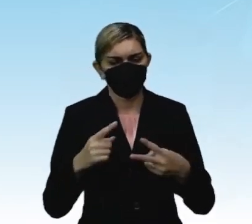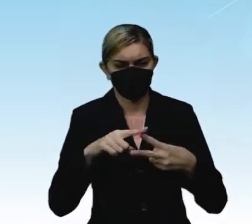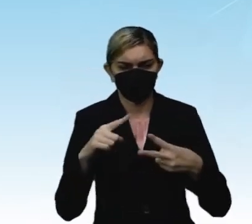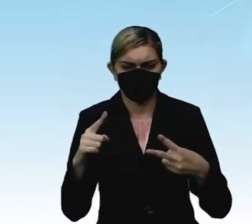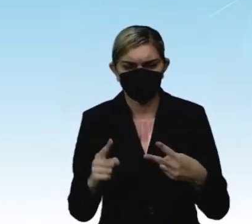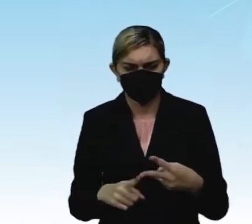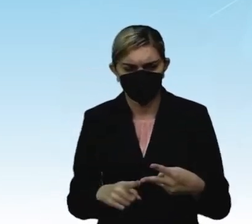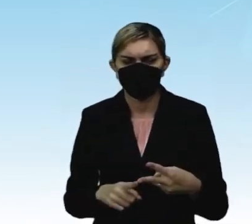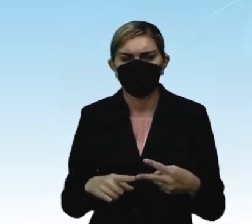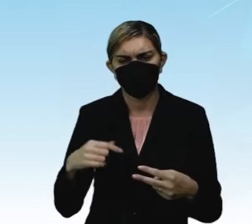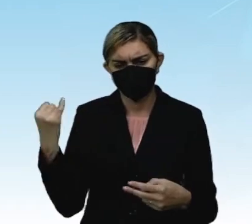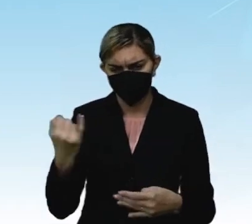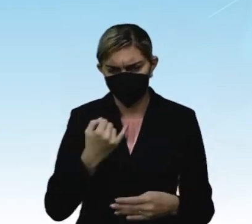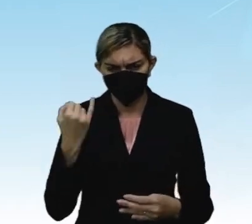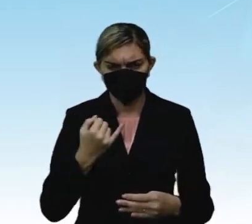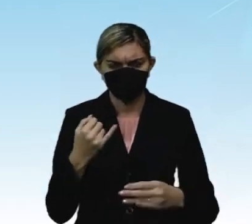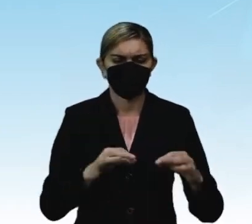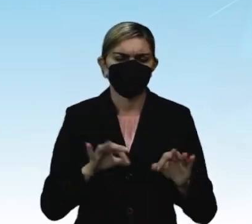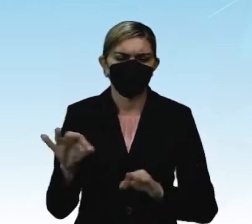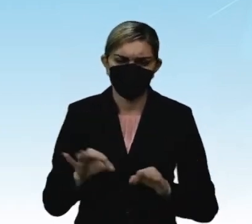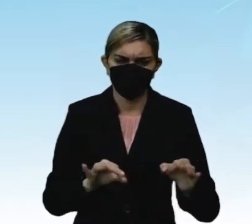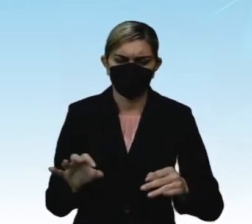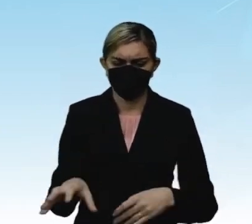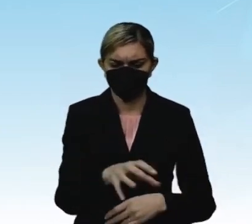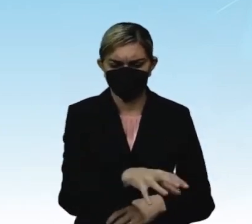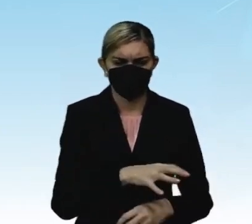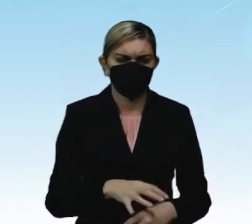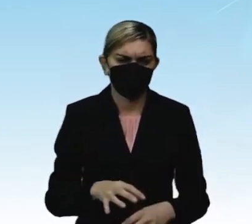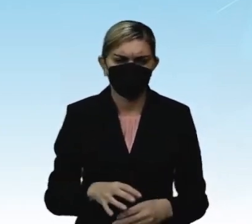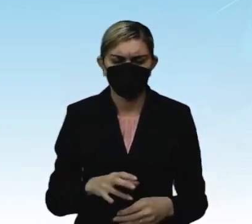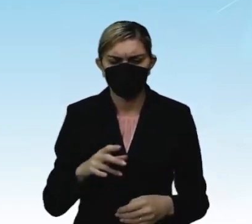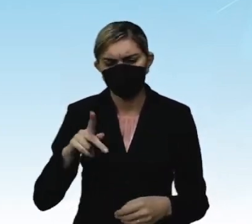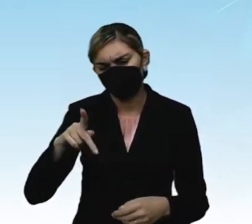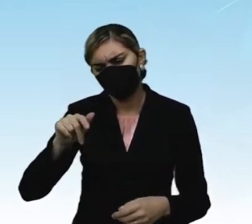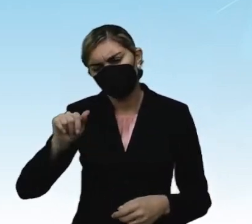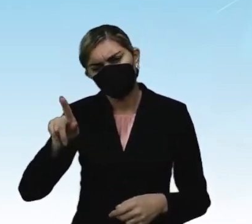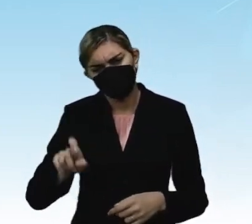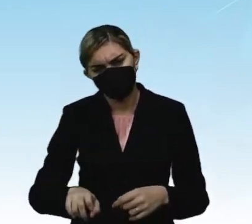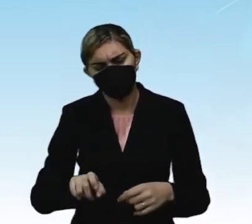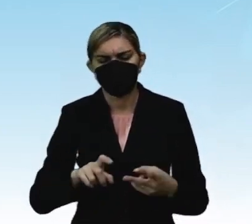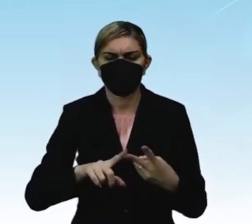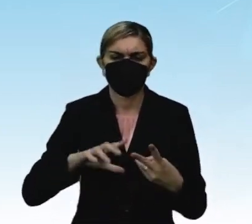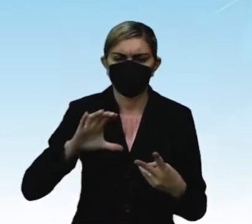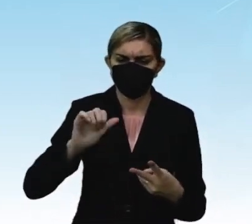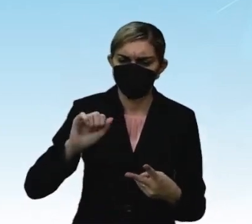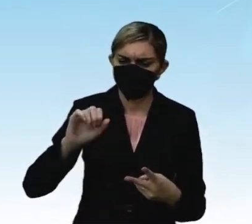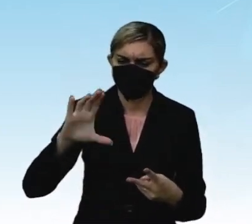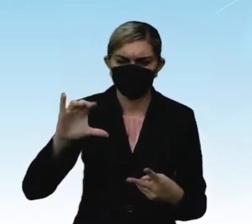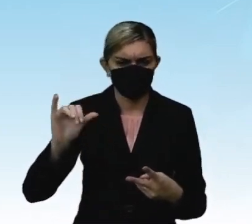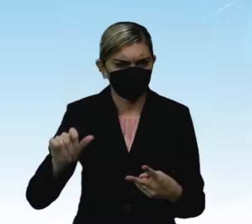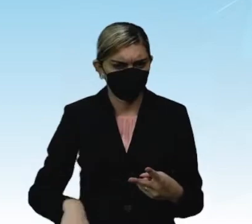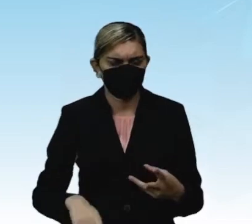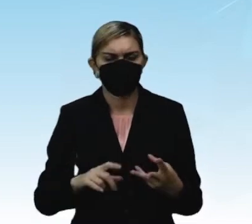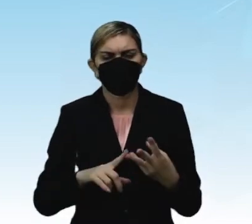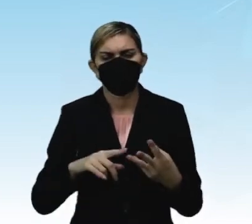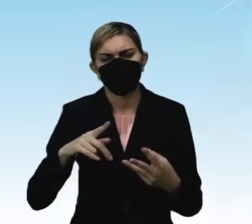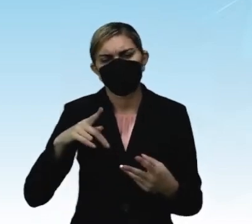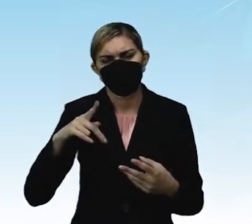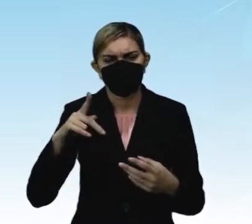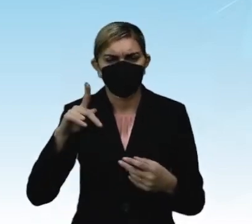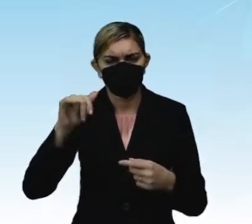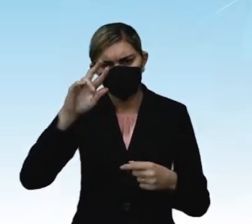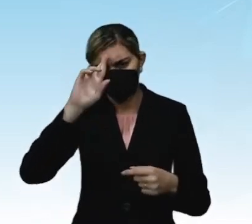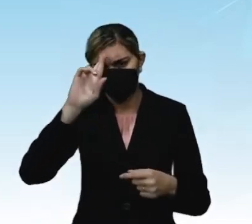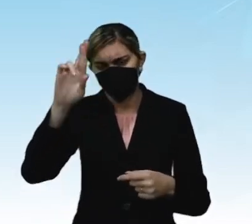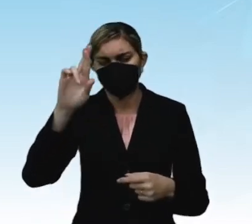Duas figuras são importantes na organização da tribo, viu? Que é o pajé e o cacique. O pajé, meus amores, é como se fosse